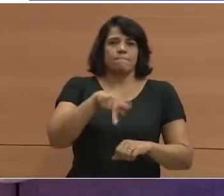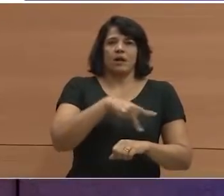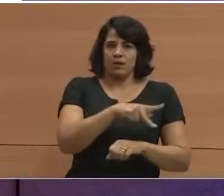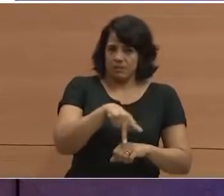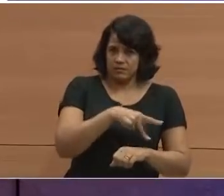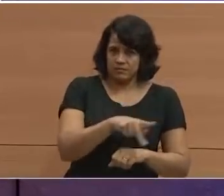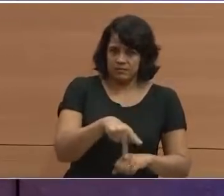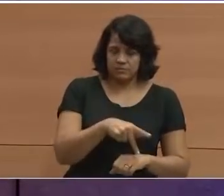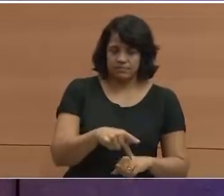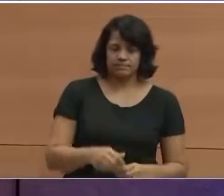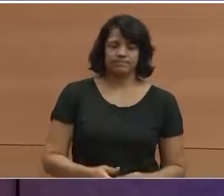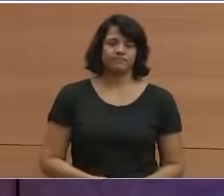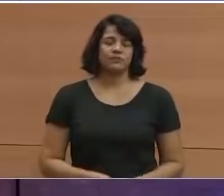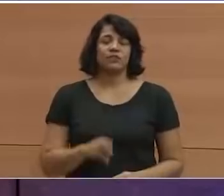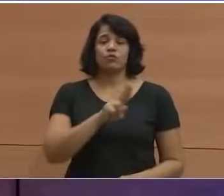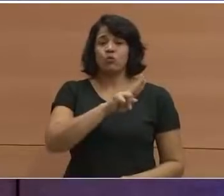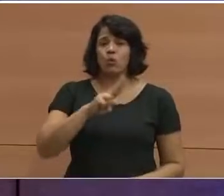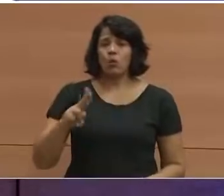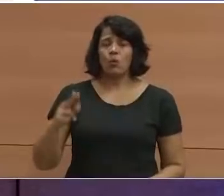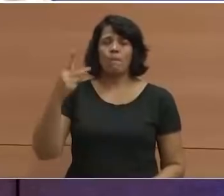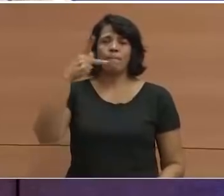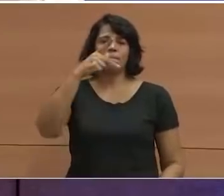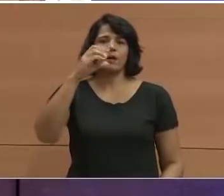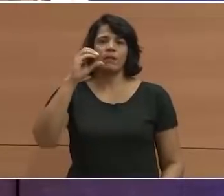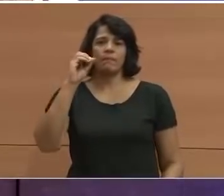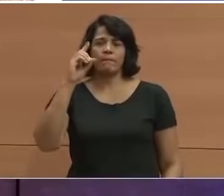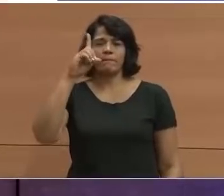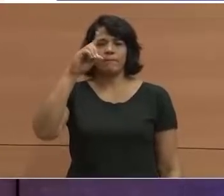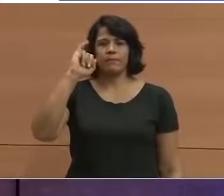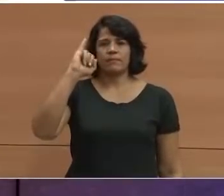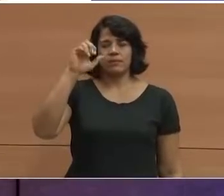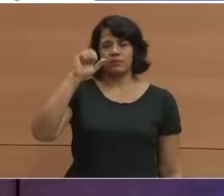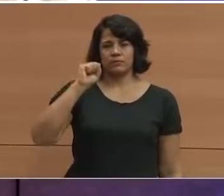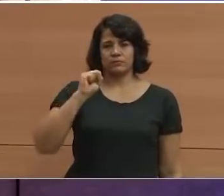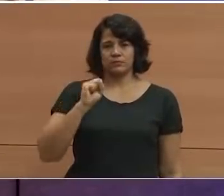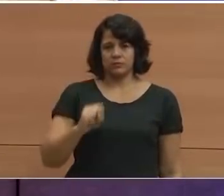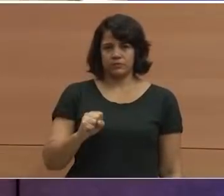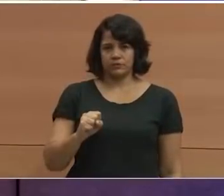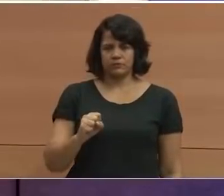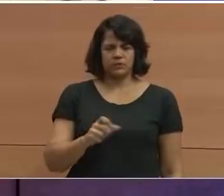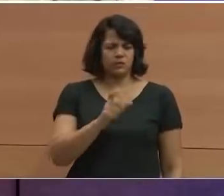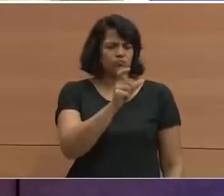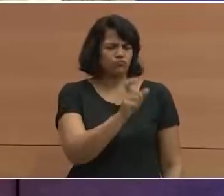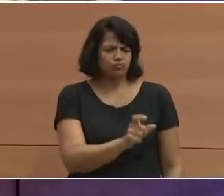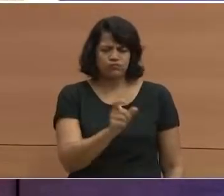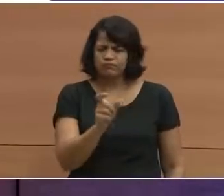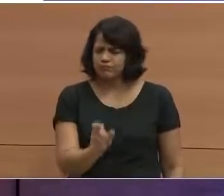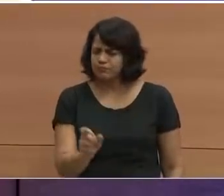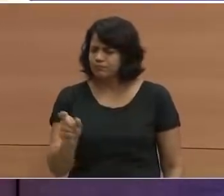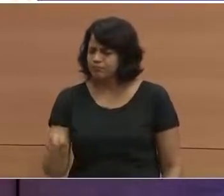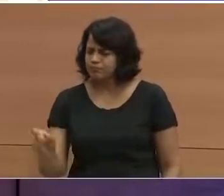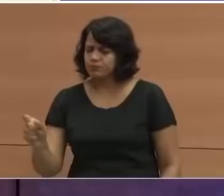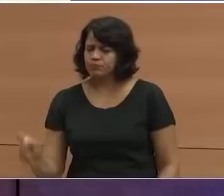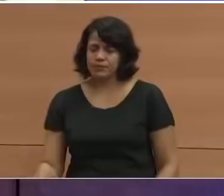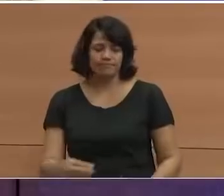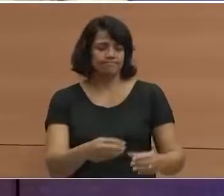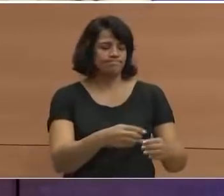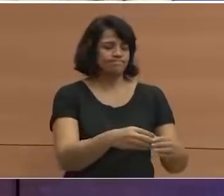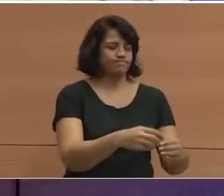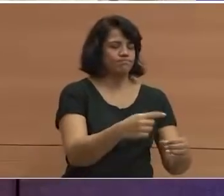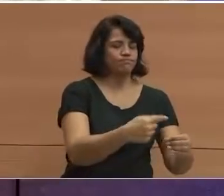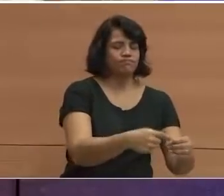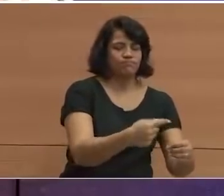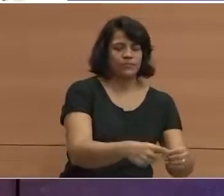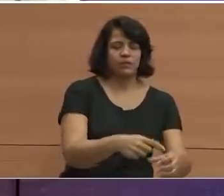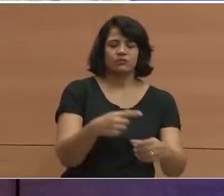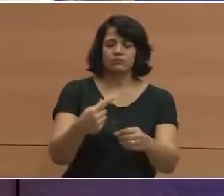chamada de polis. E cada cidade, os cidadãos daquela cidade, que são cidadãos